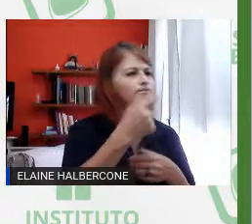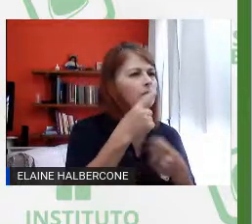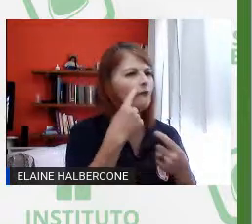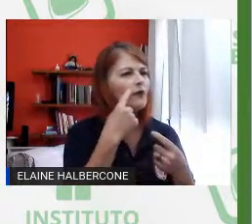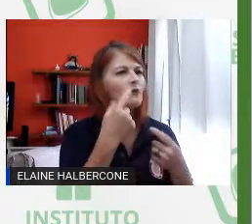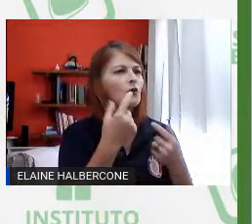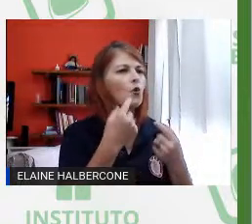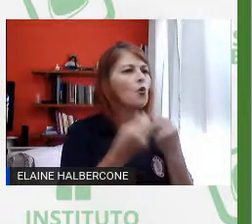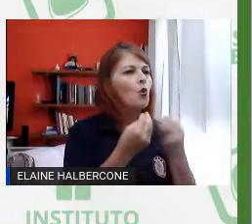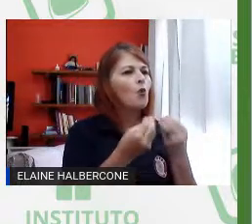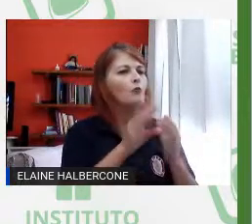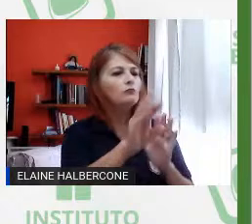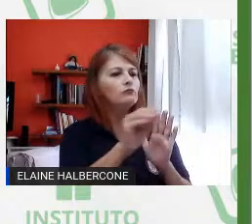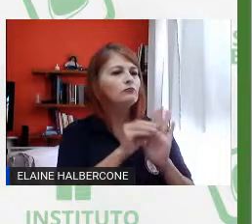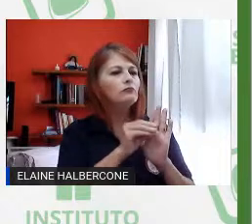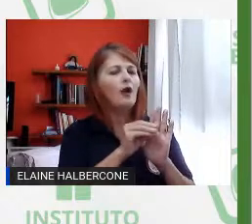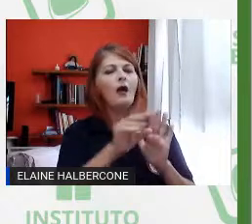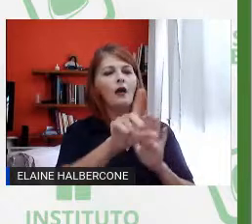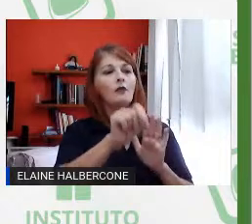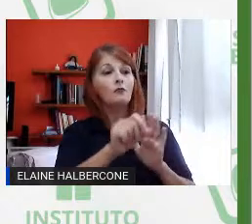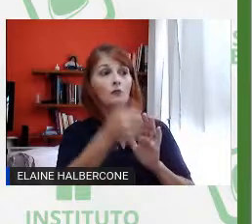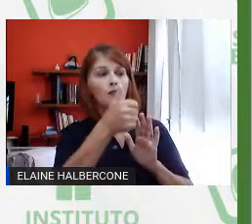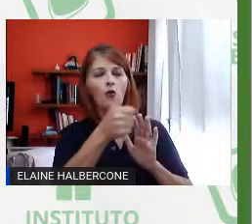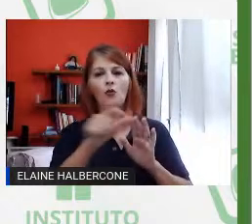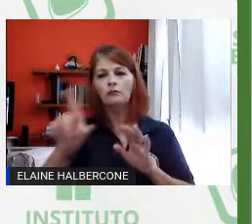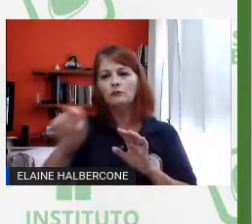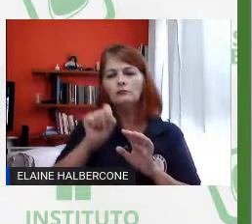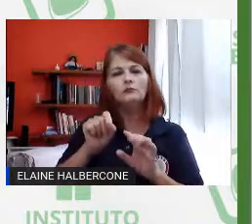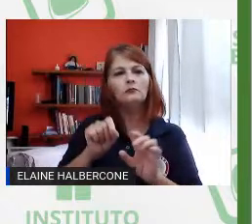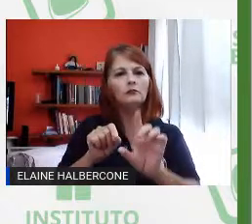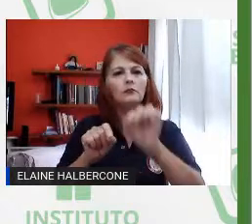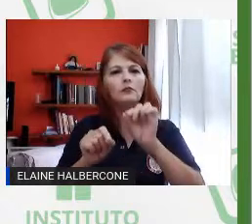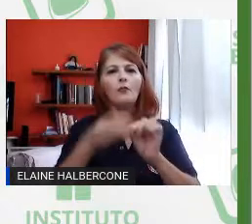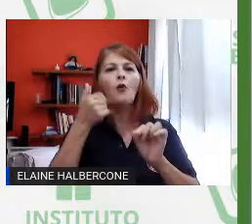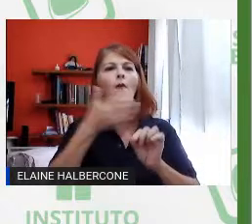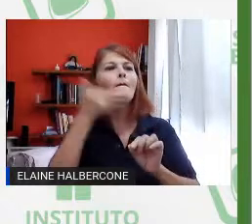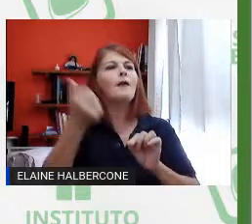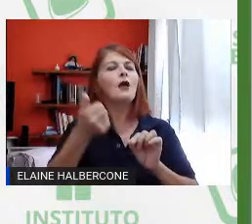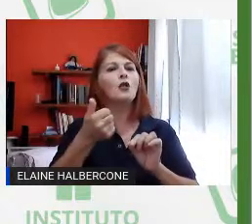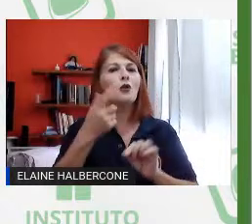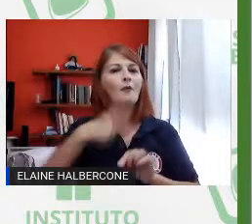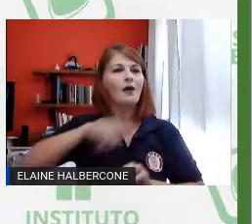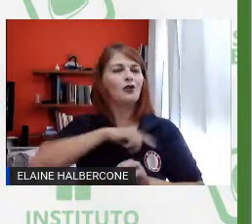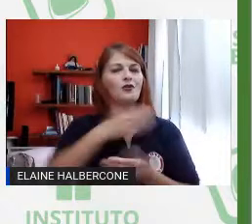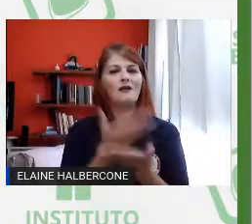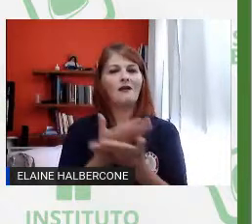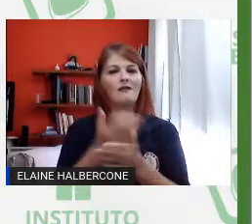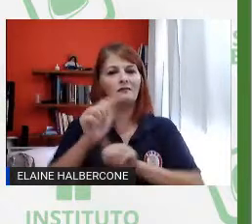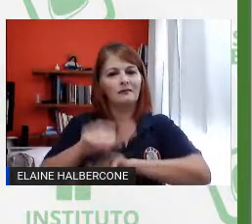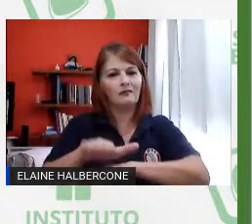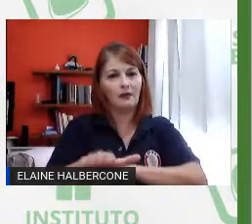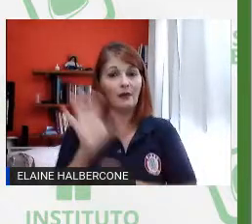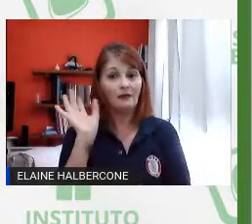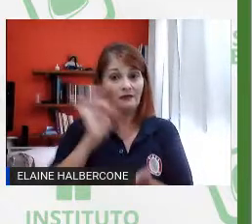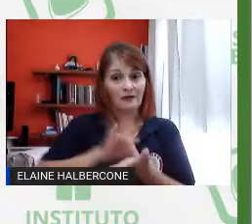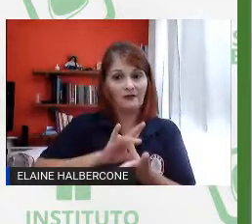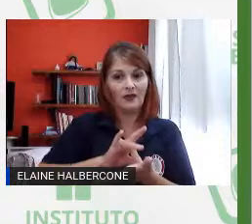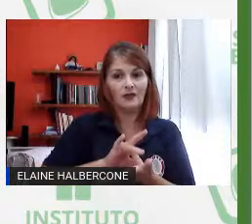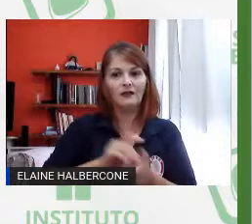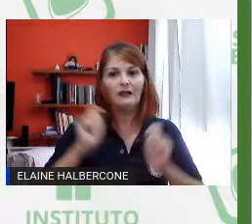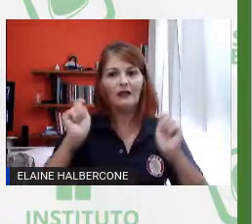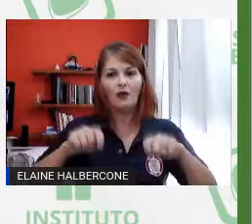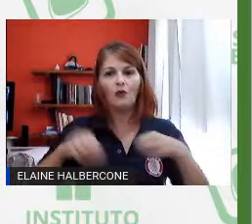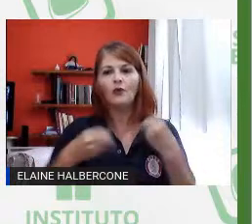tiramos aquilo que nós avaliamos como bom, como o que seria melhor para a nossa regência, para que, de fato, nós pudéssemos